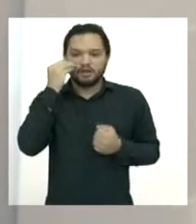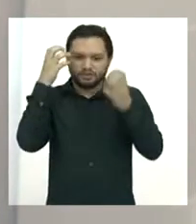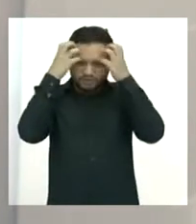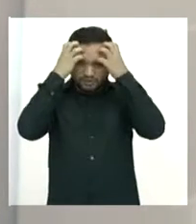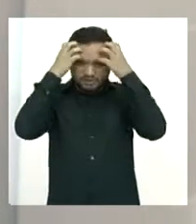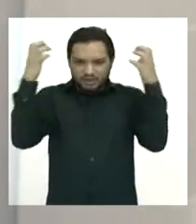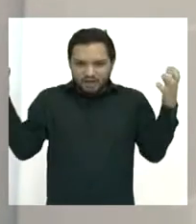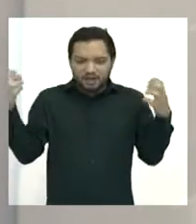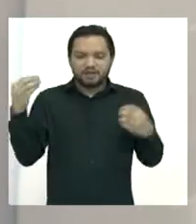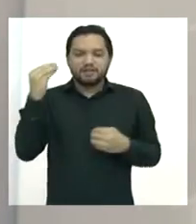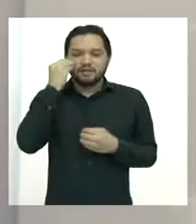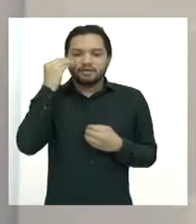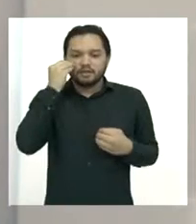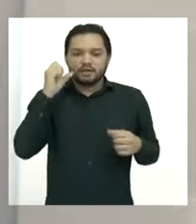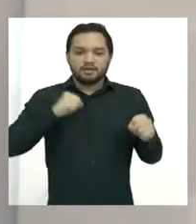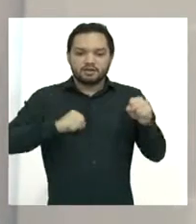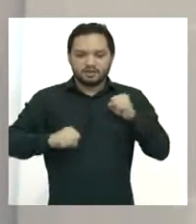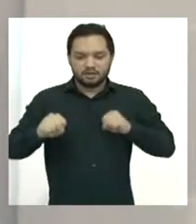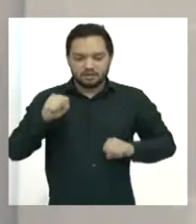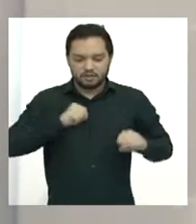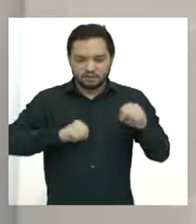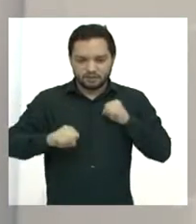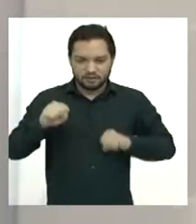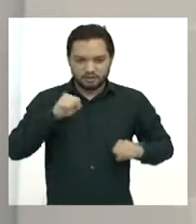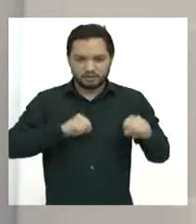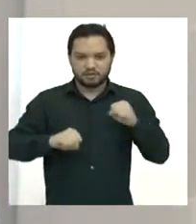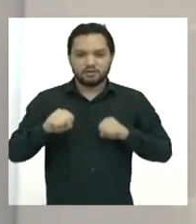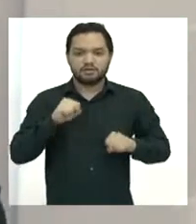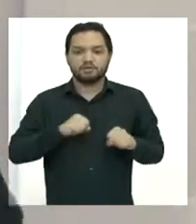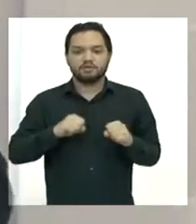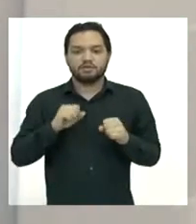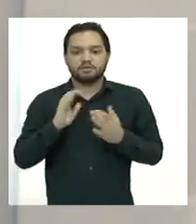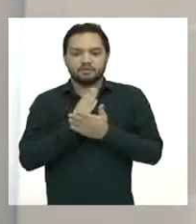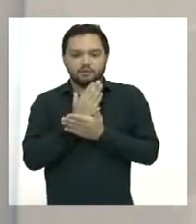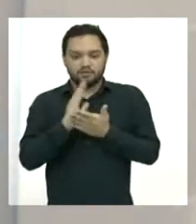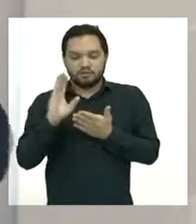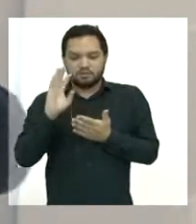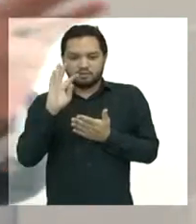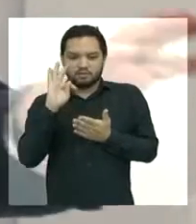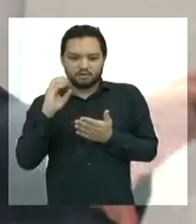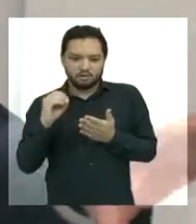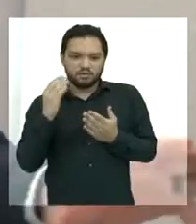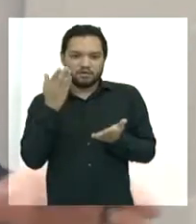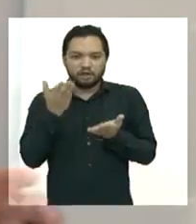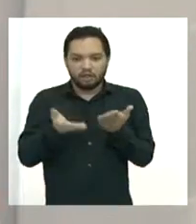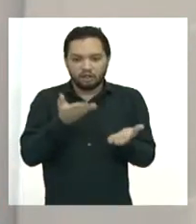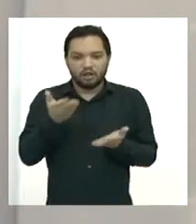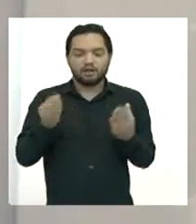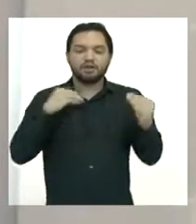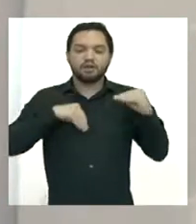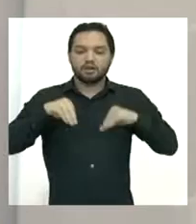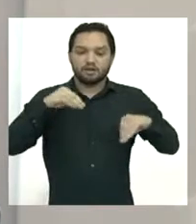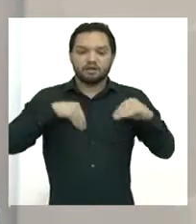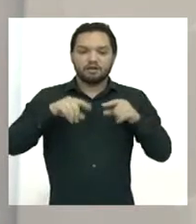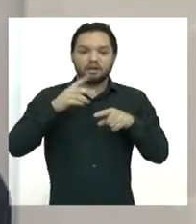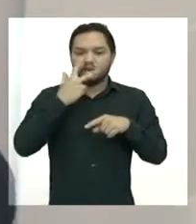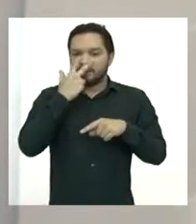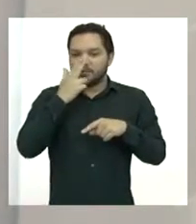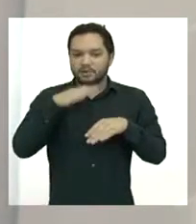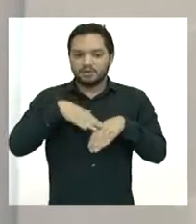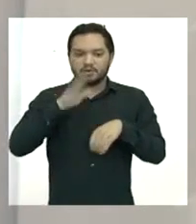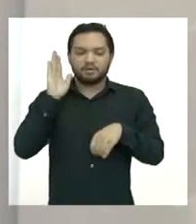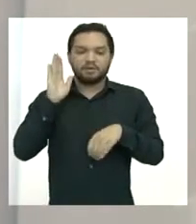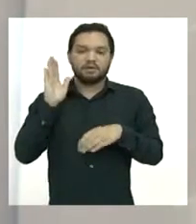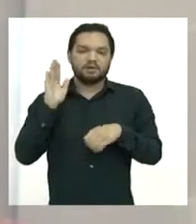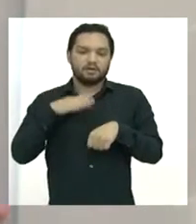ansiedade, imagina, né? Diagnostica e trata depressão. A fisioterapia já foi para o outro lado, já entrou muito na área da